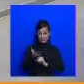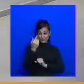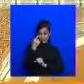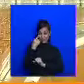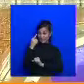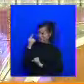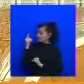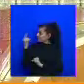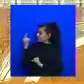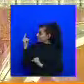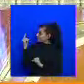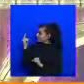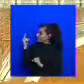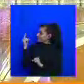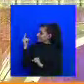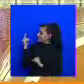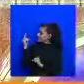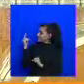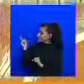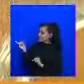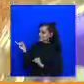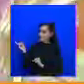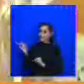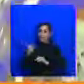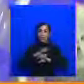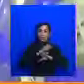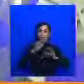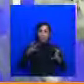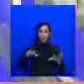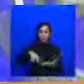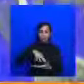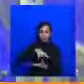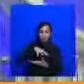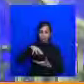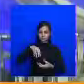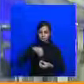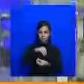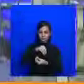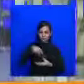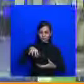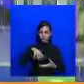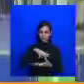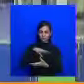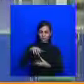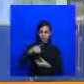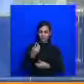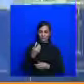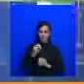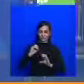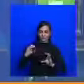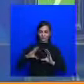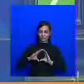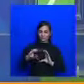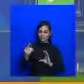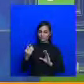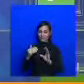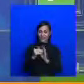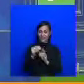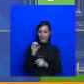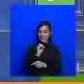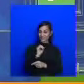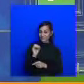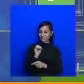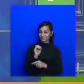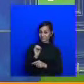Bolas posicionadas, valendo. Globo carregado, embaralhando. 100 bolas numeradas de 0